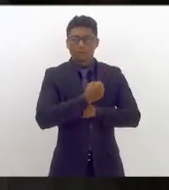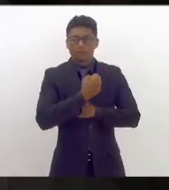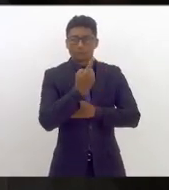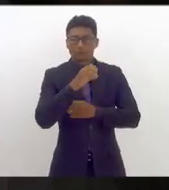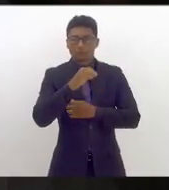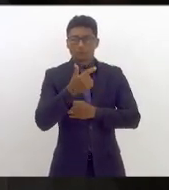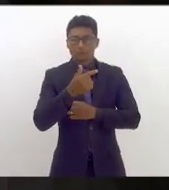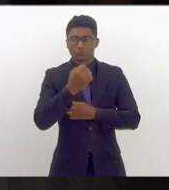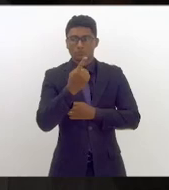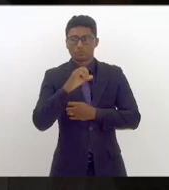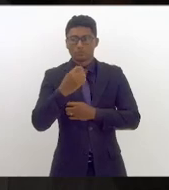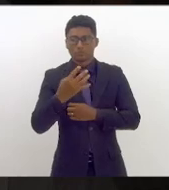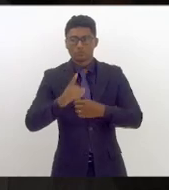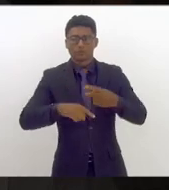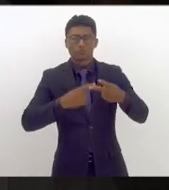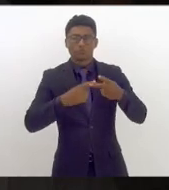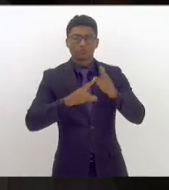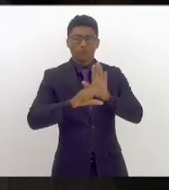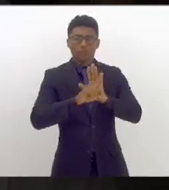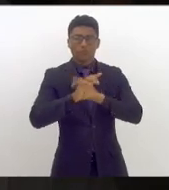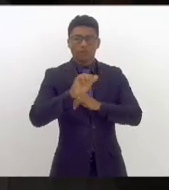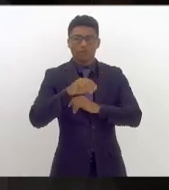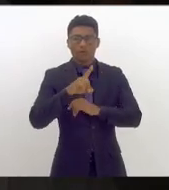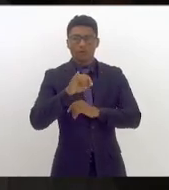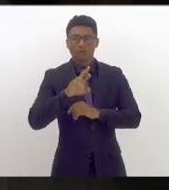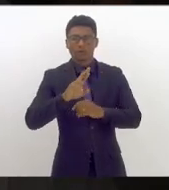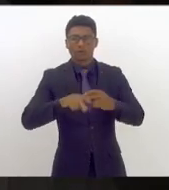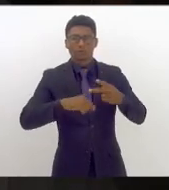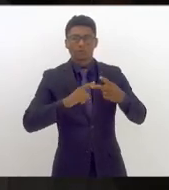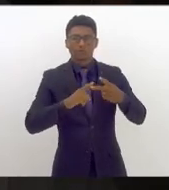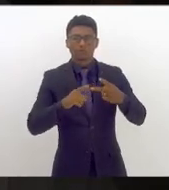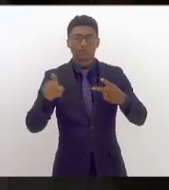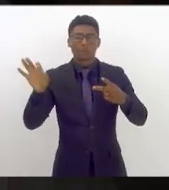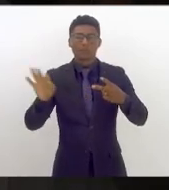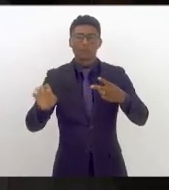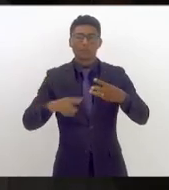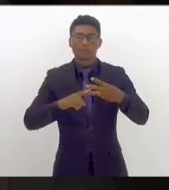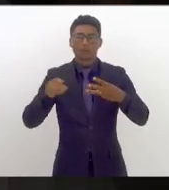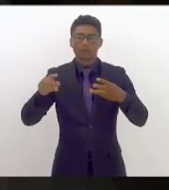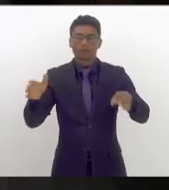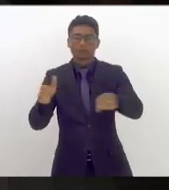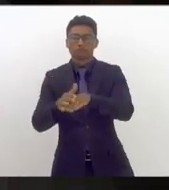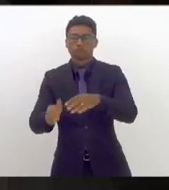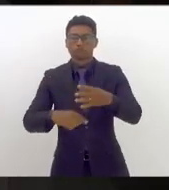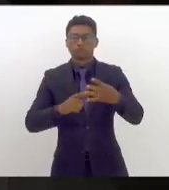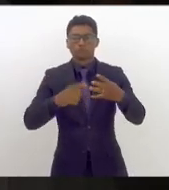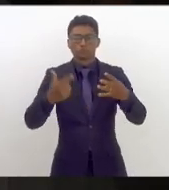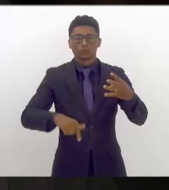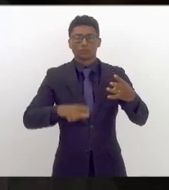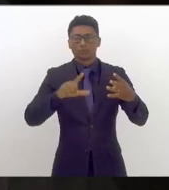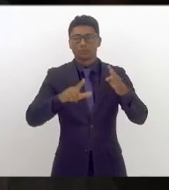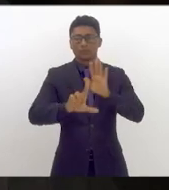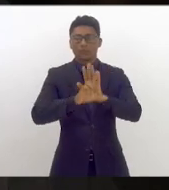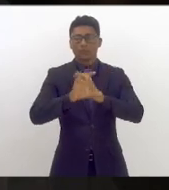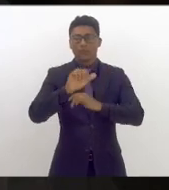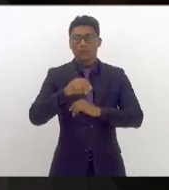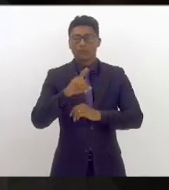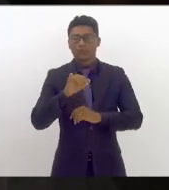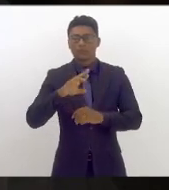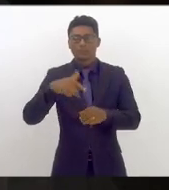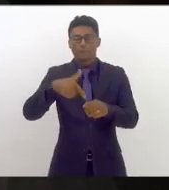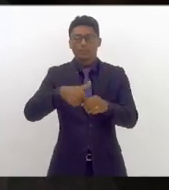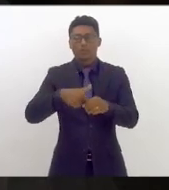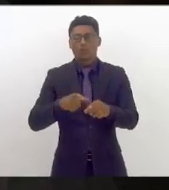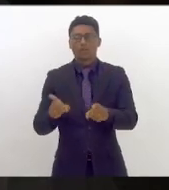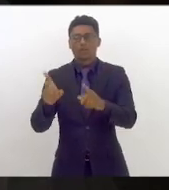Lei Candir, taxação no destino, e, novamente, Lei Candir, exportação de petróleo. Mas tem